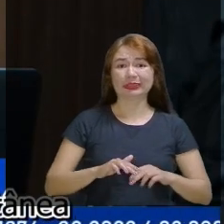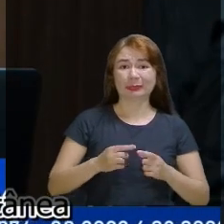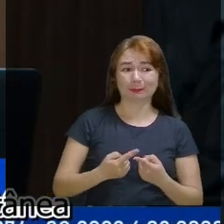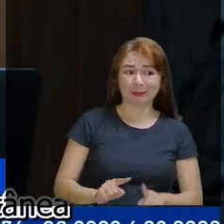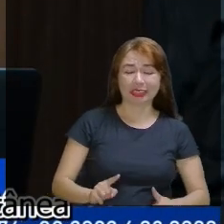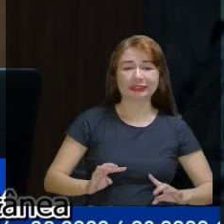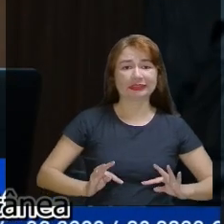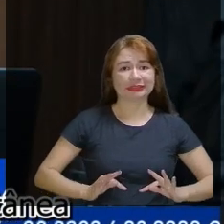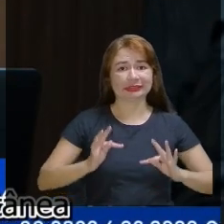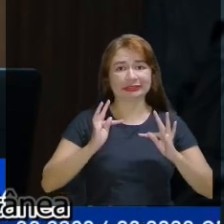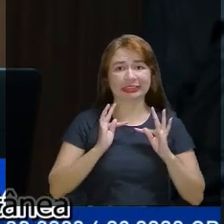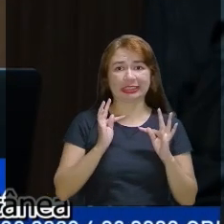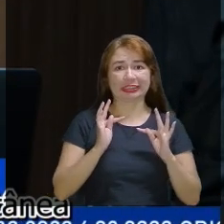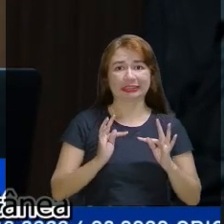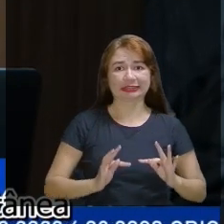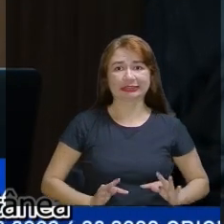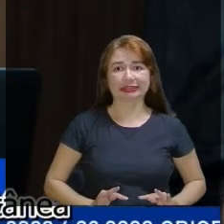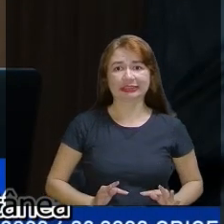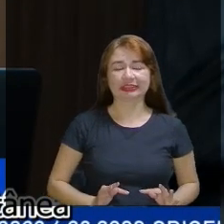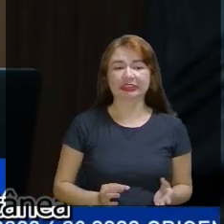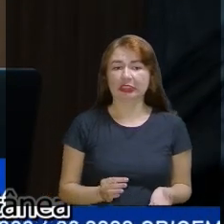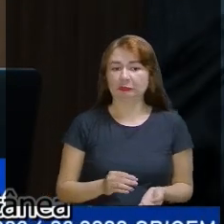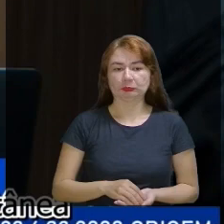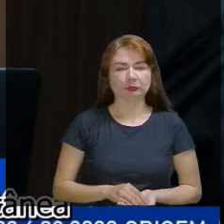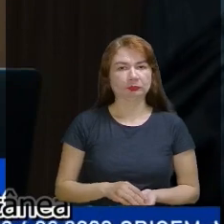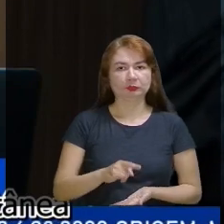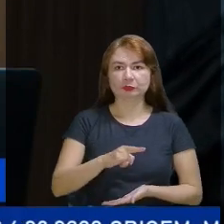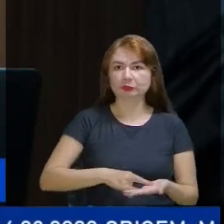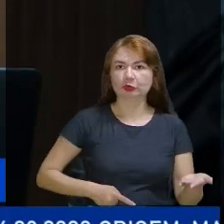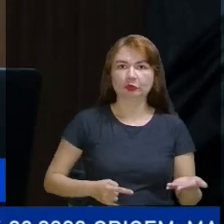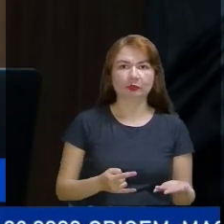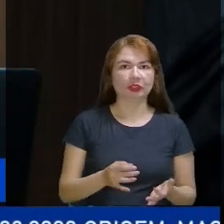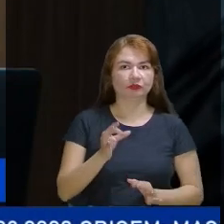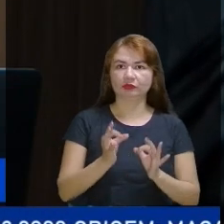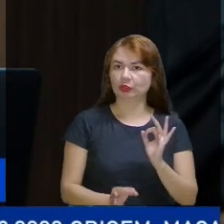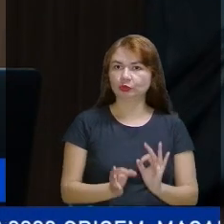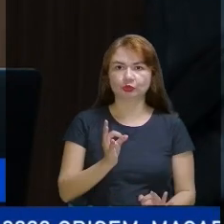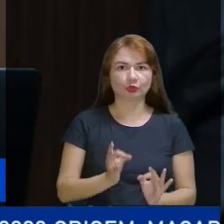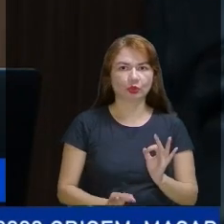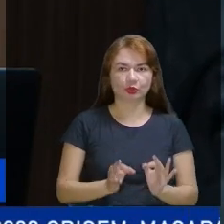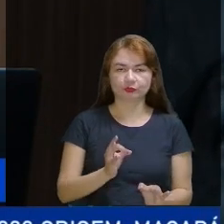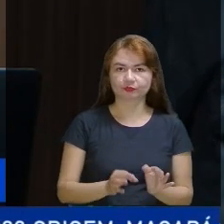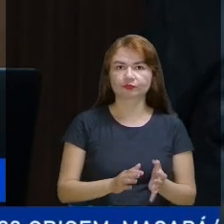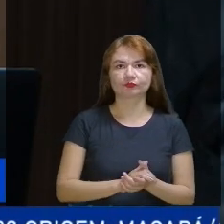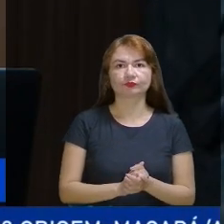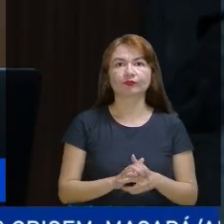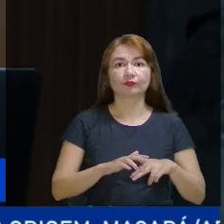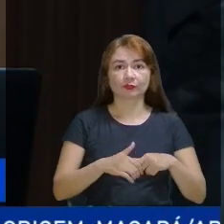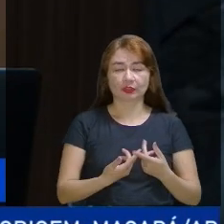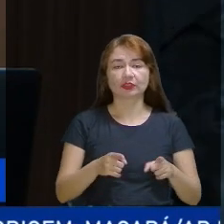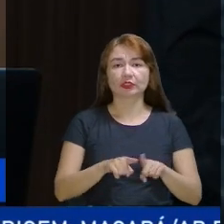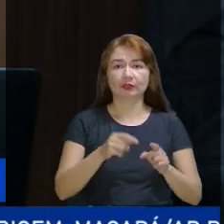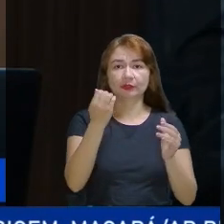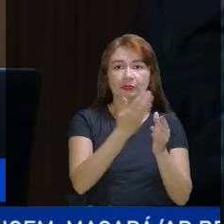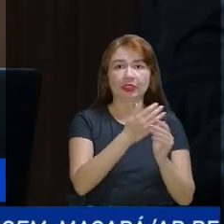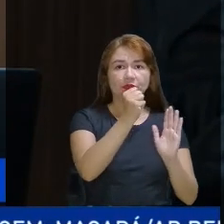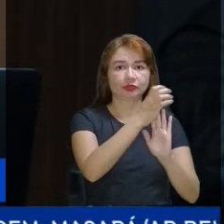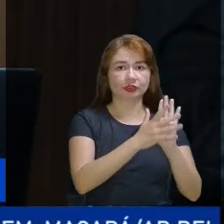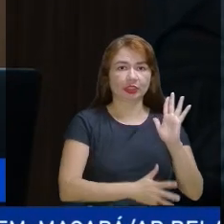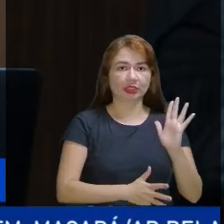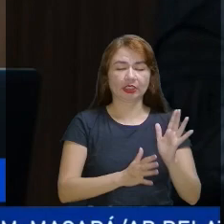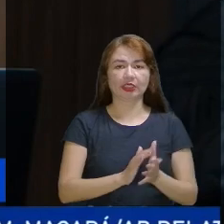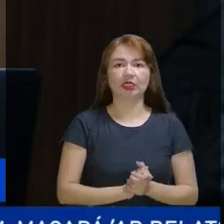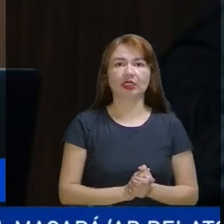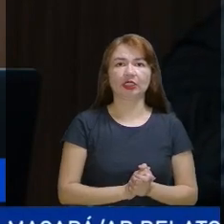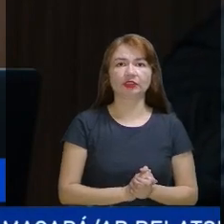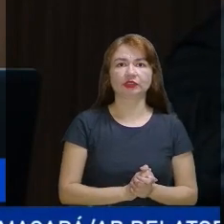técnica momentânea, a documentação não foi apreciada no julgado. Assim, ele interpôs embargo de declaração, que foi rejeitado